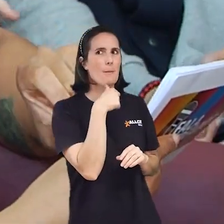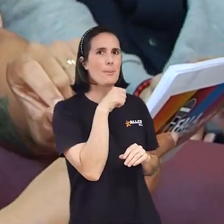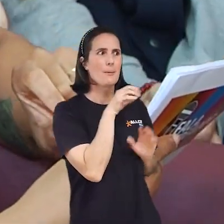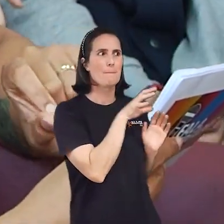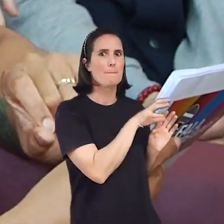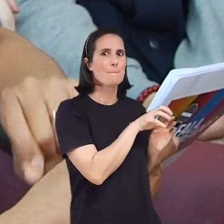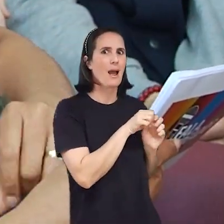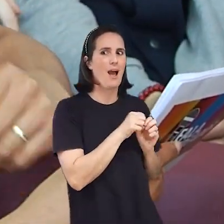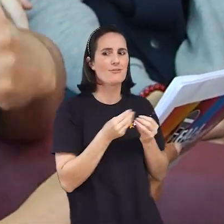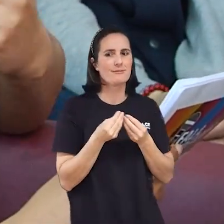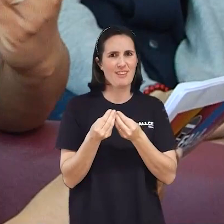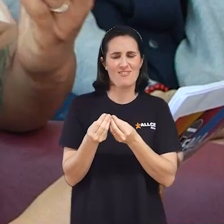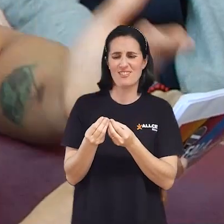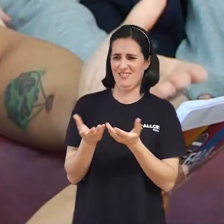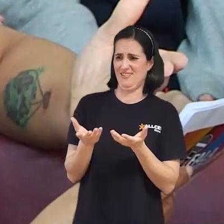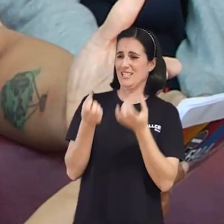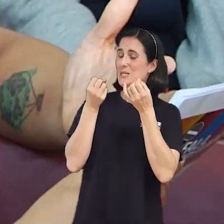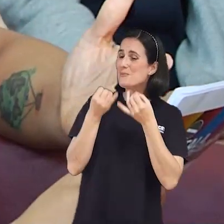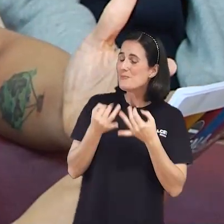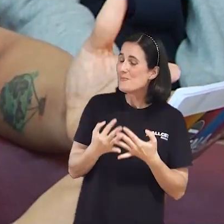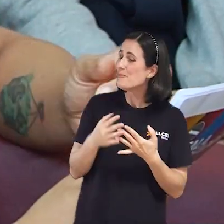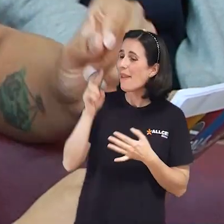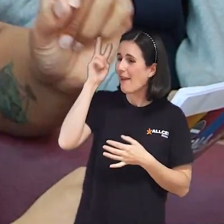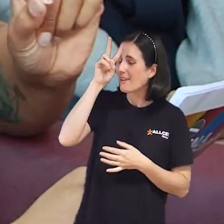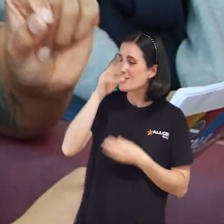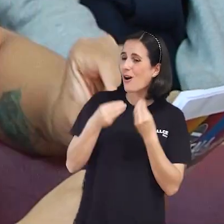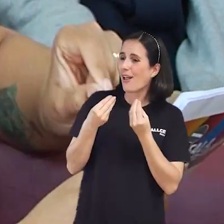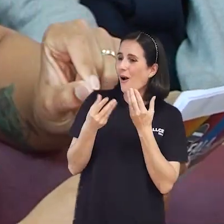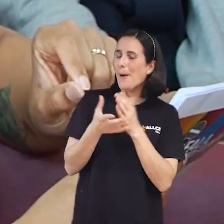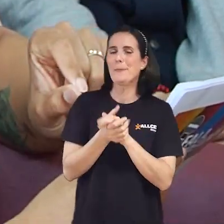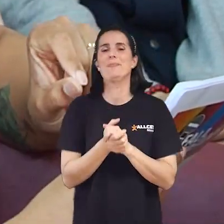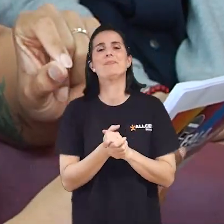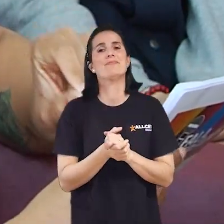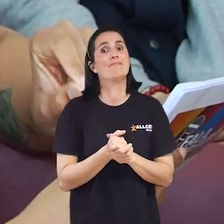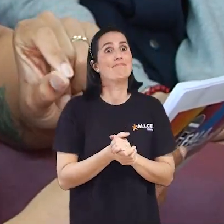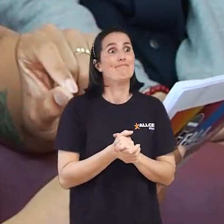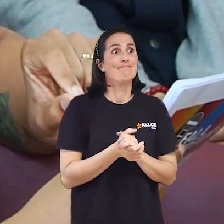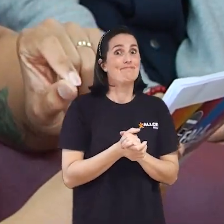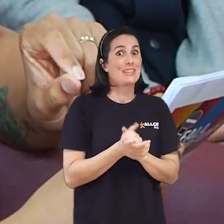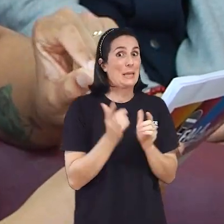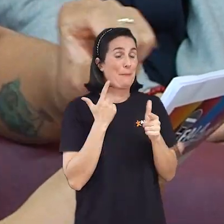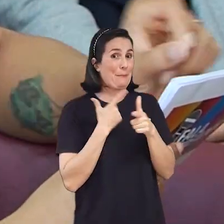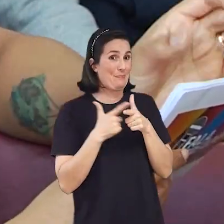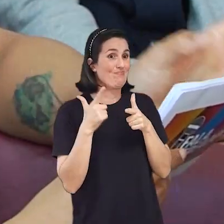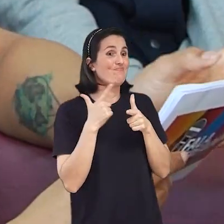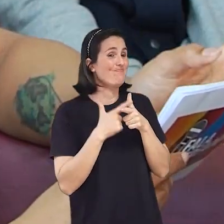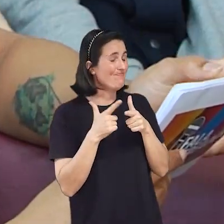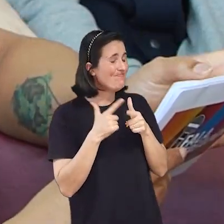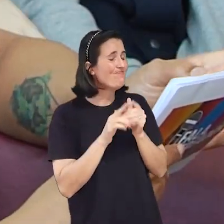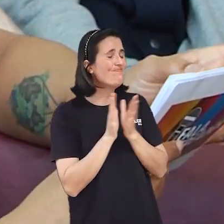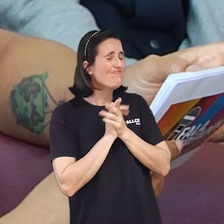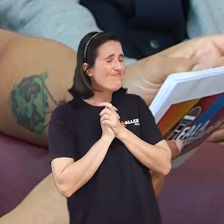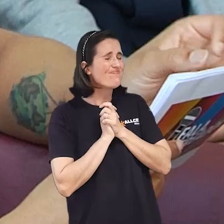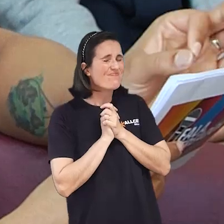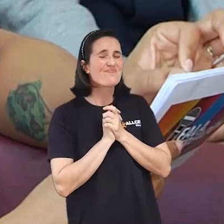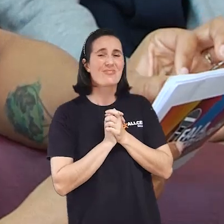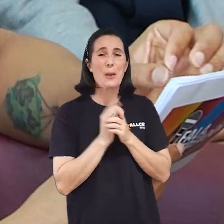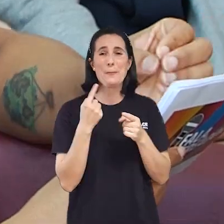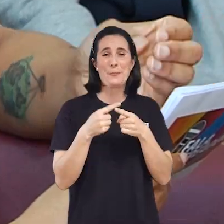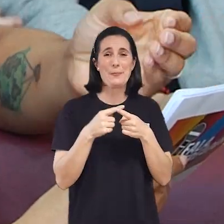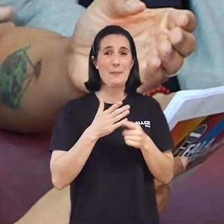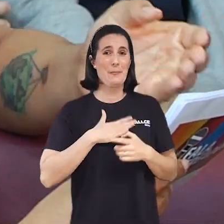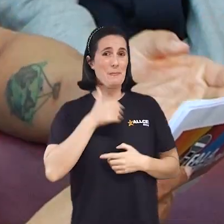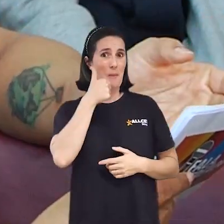como falamos, né, você era muito namorador, inclusive presenteando as namoradinhas com objetos que o